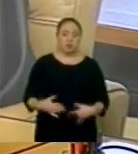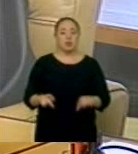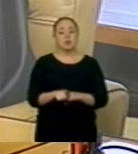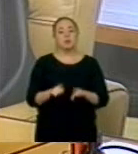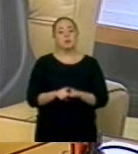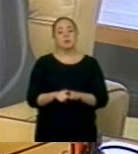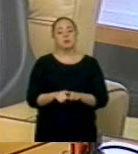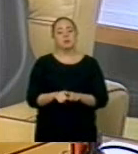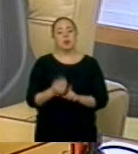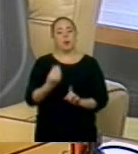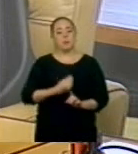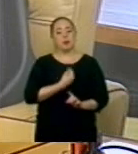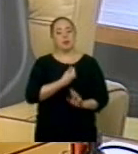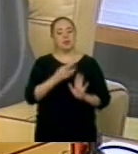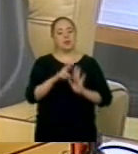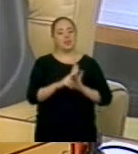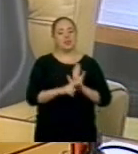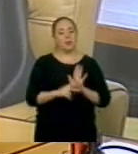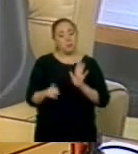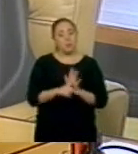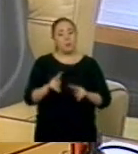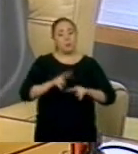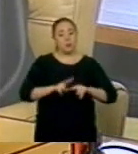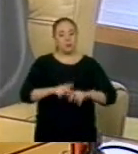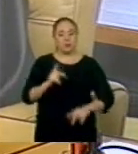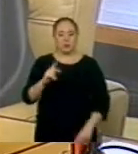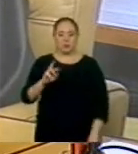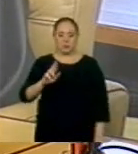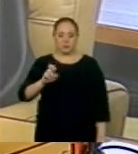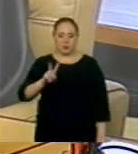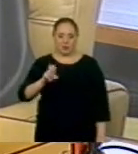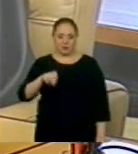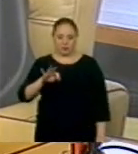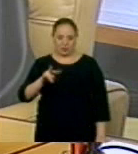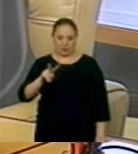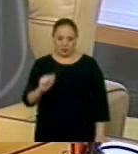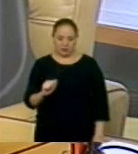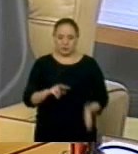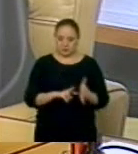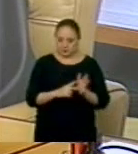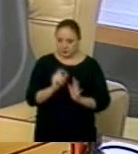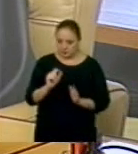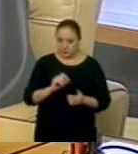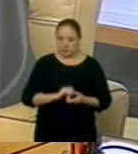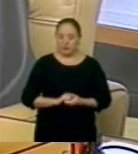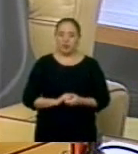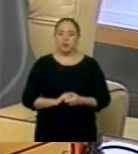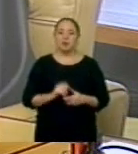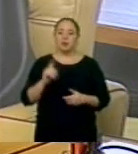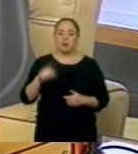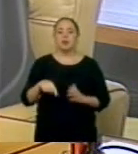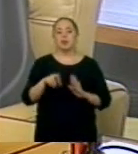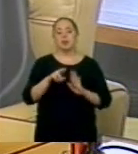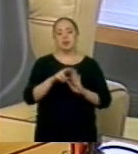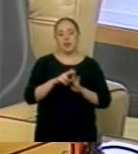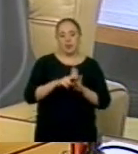dos requisitos da prisão preventiva. Isto significa que, odiernamente, são os requisitos da